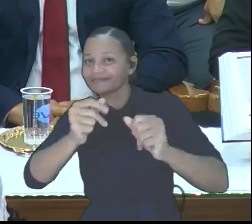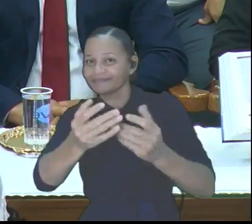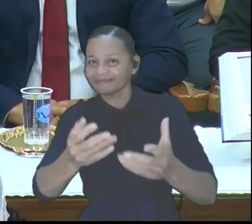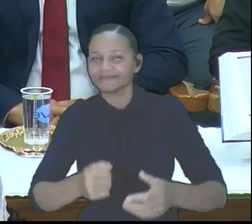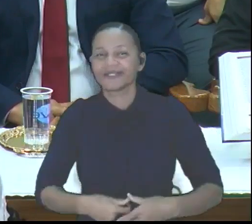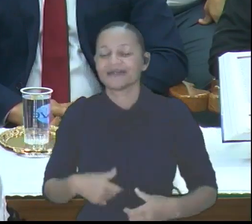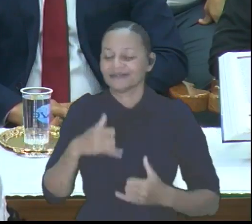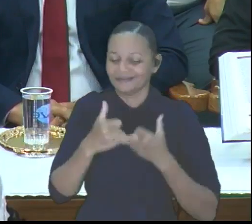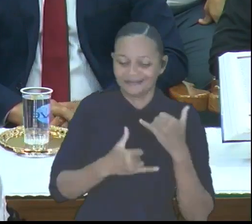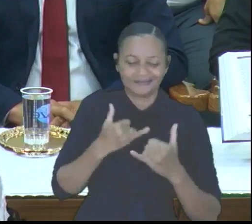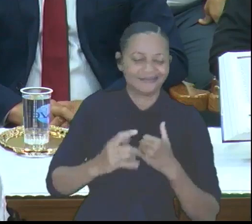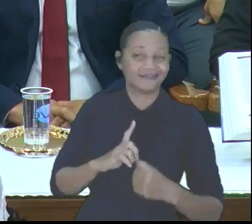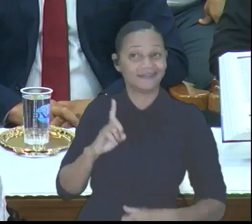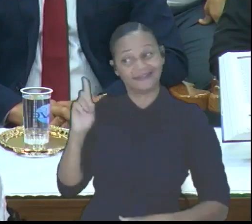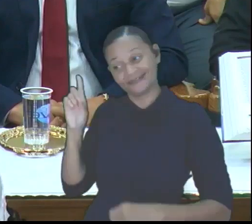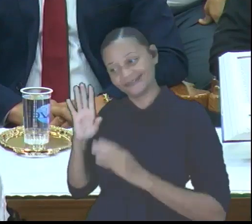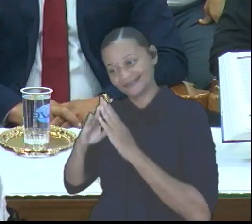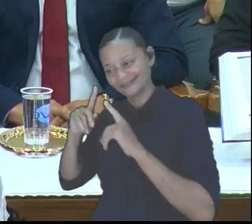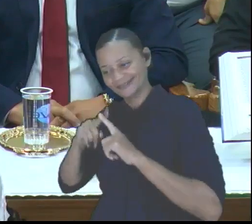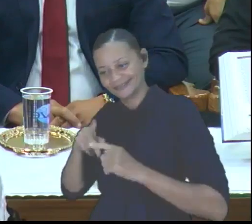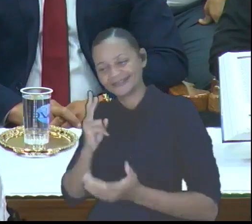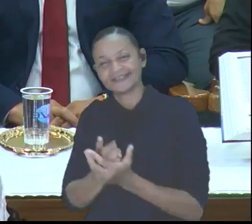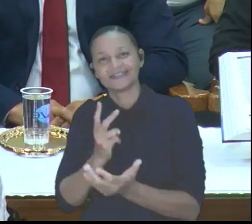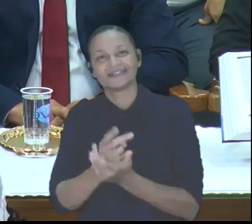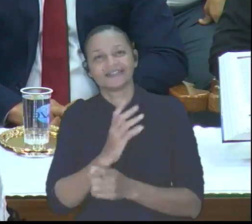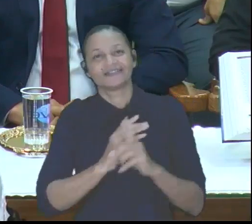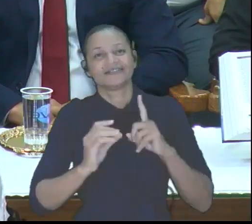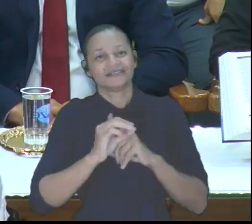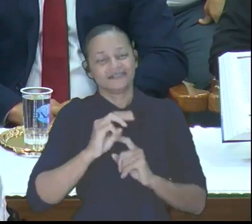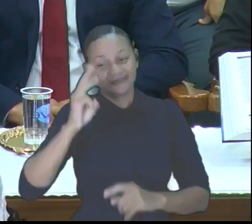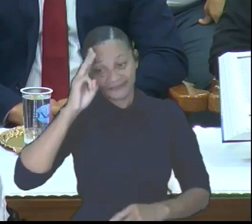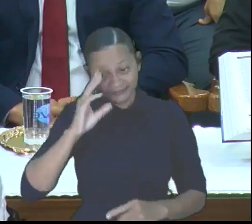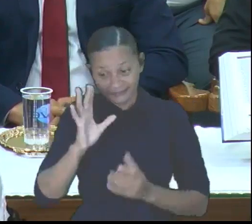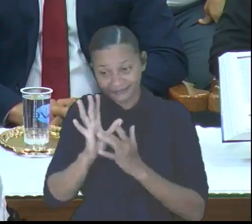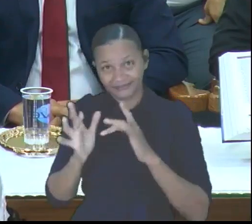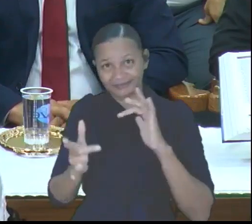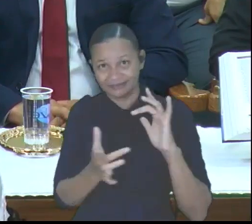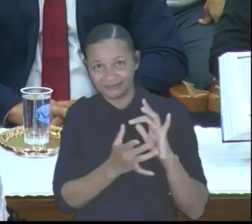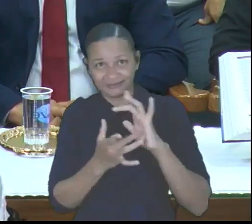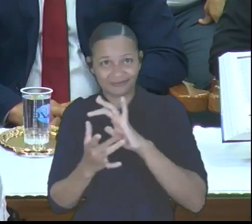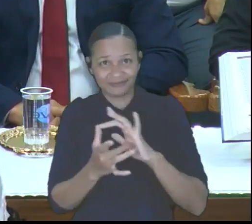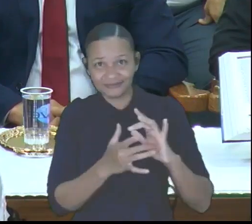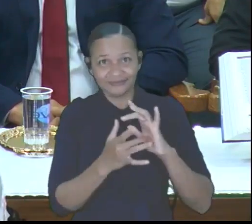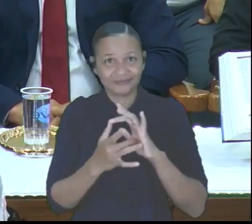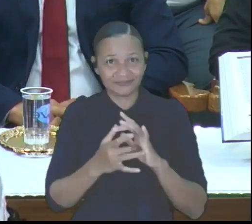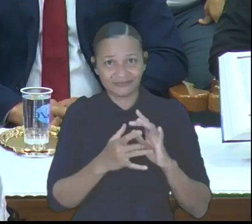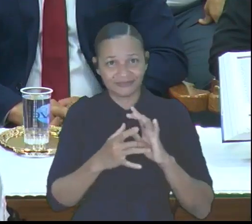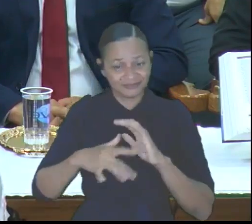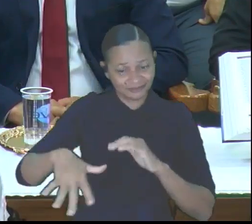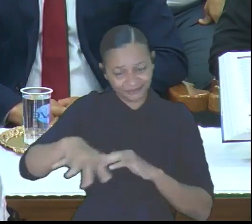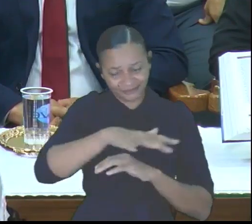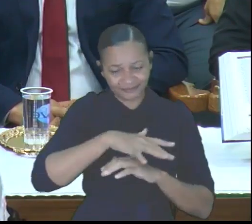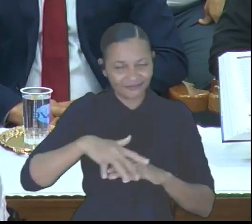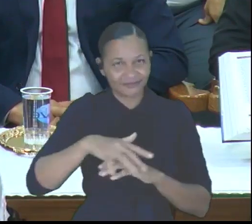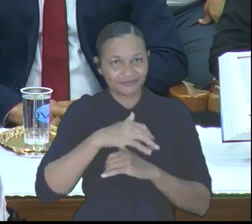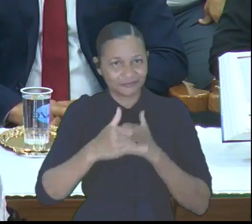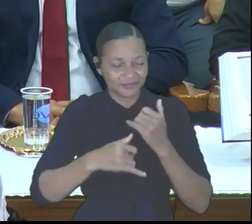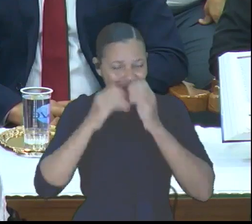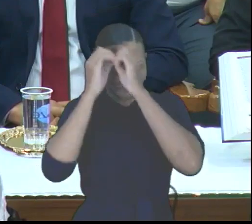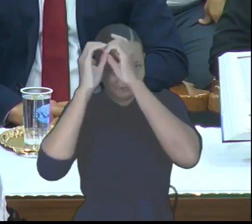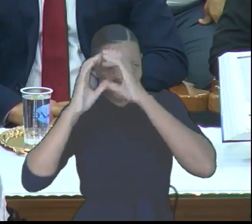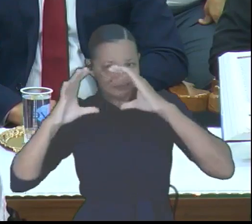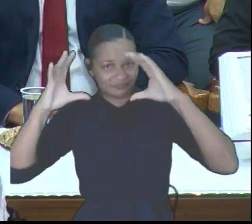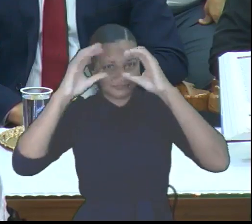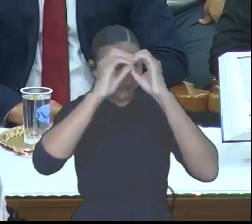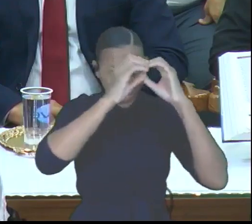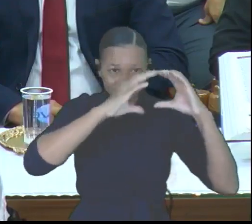Eu brinco lá na igreja, nos cultos de terça, que se Jesus resolver subir o balãozinho do gibi no culto, meu Deus, eu não sei se era